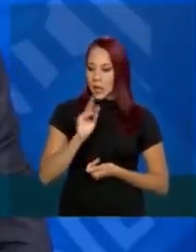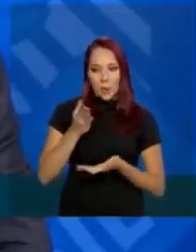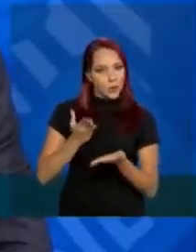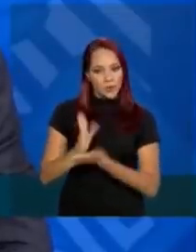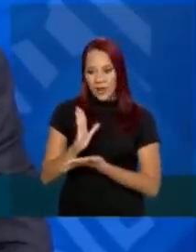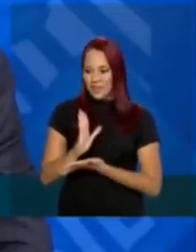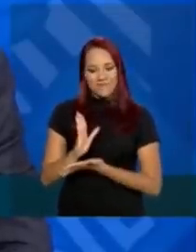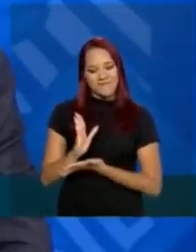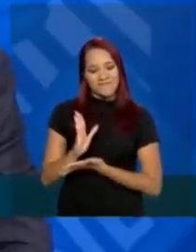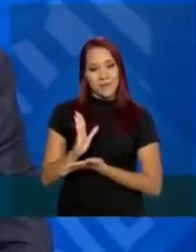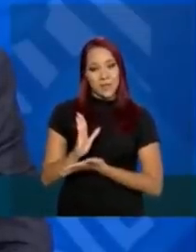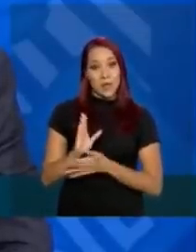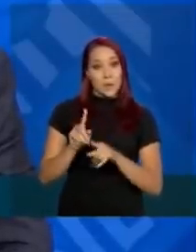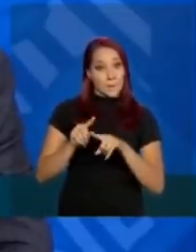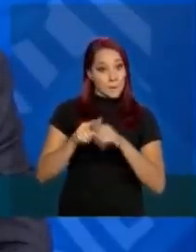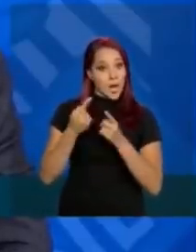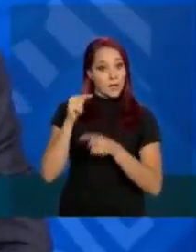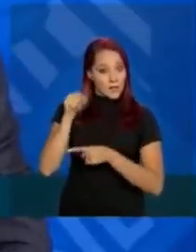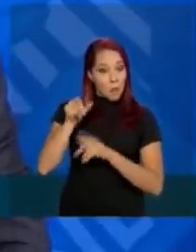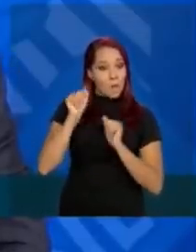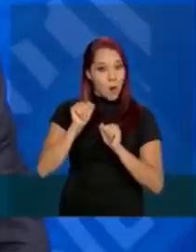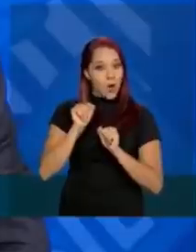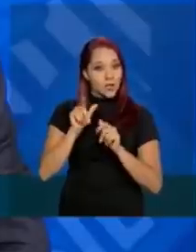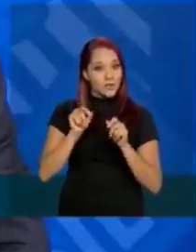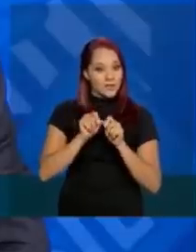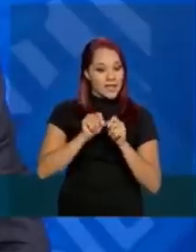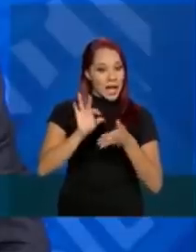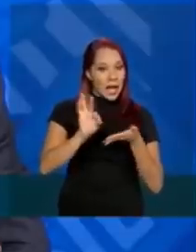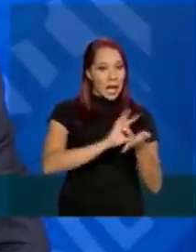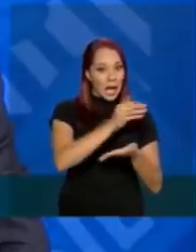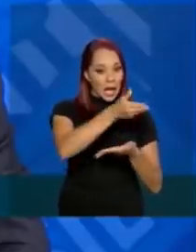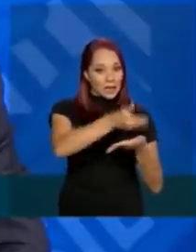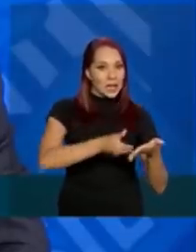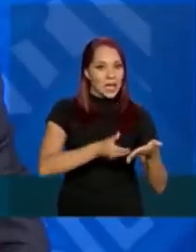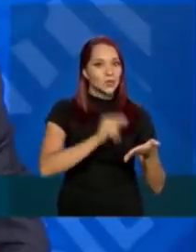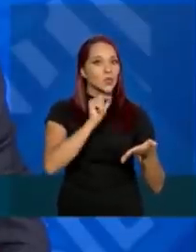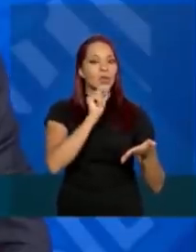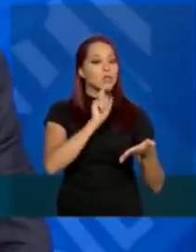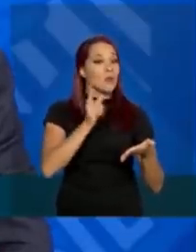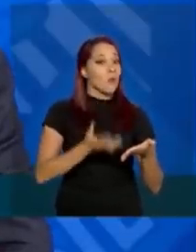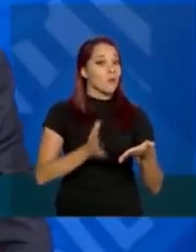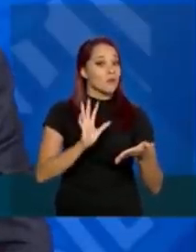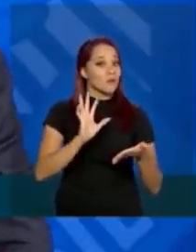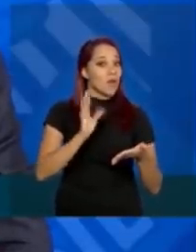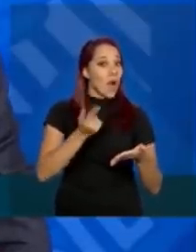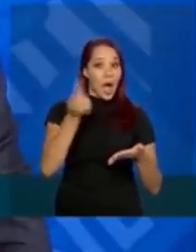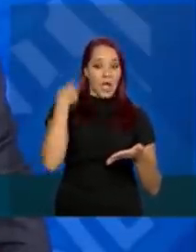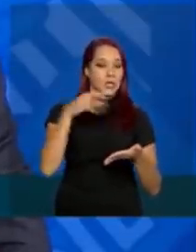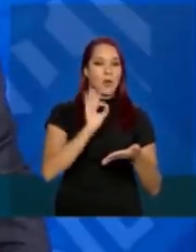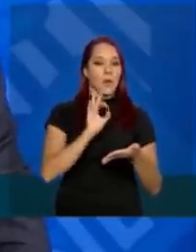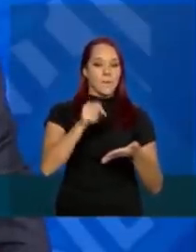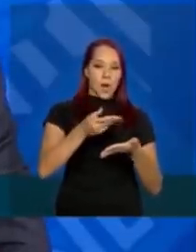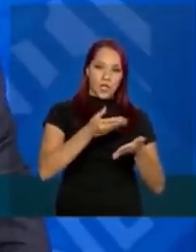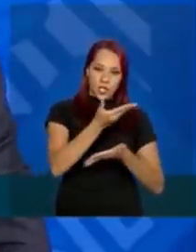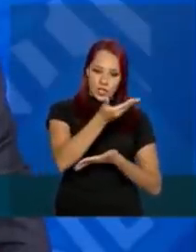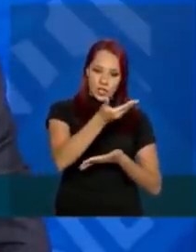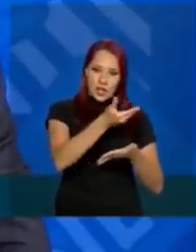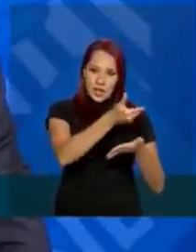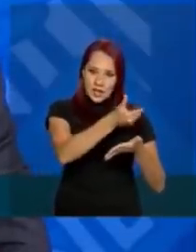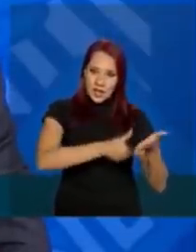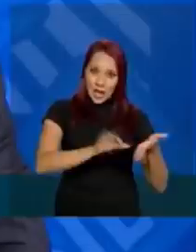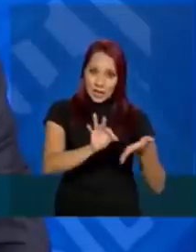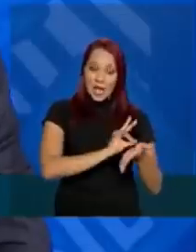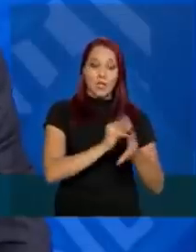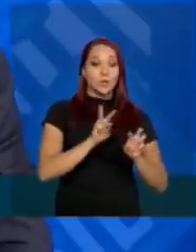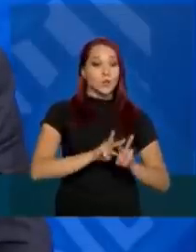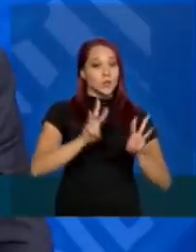aprovado, mas vocês podem cadastrar, o que não tinha acontecido antes, no site ou no aplicativo.